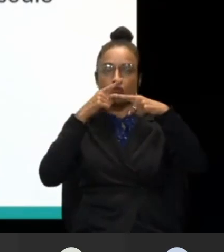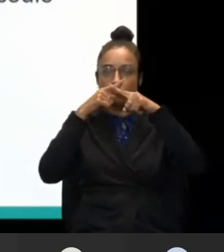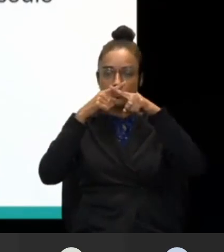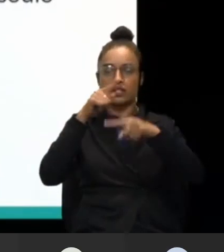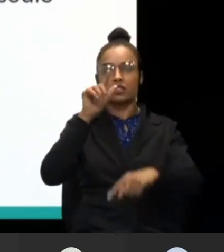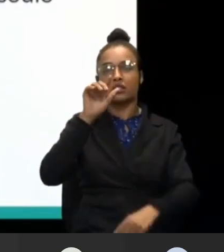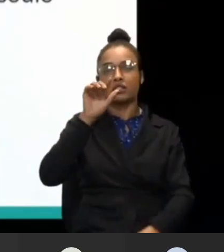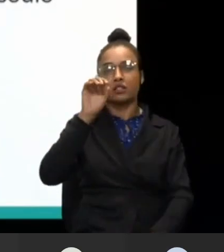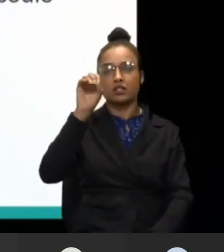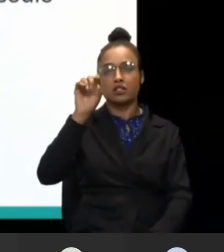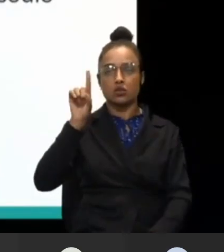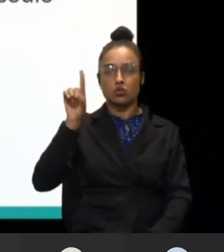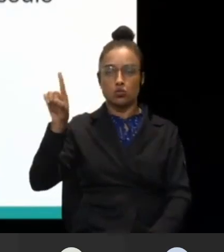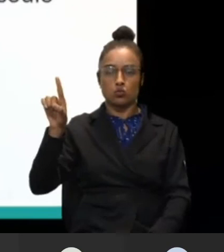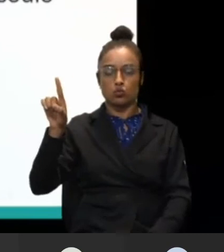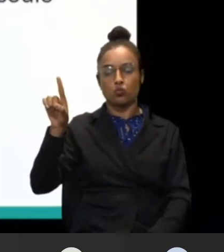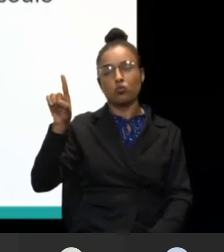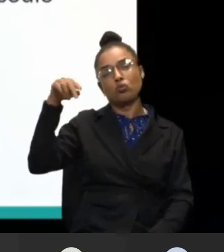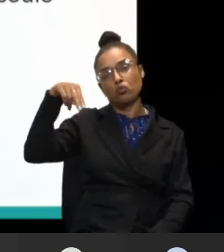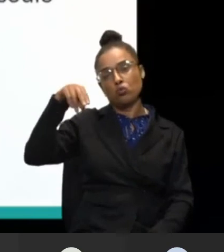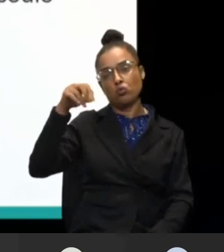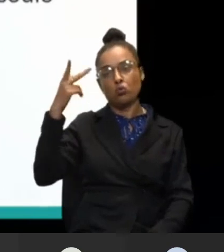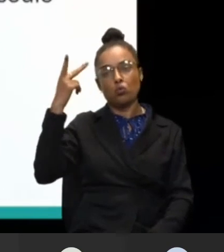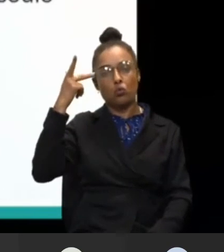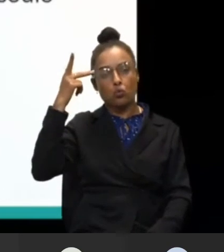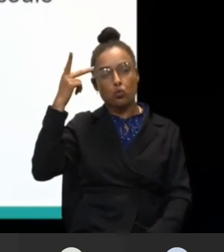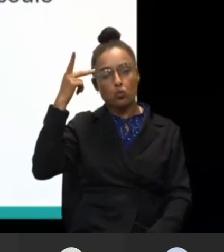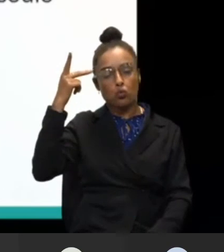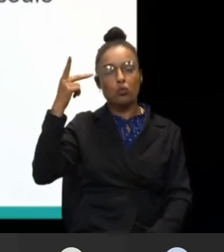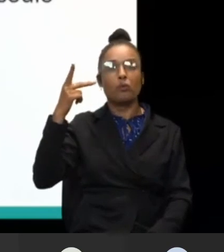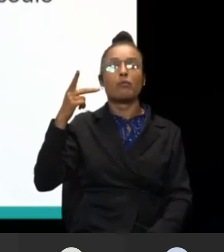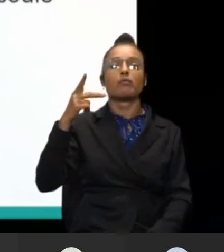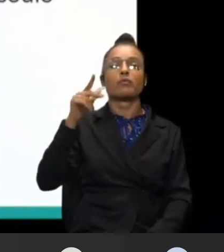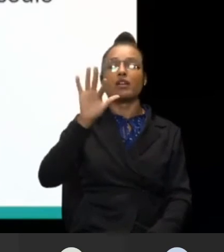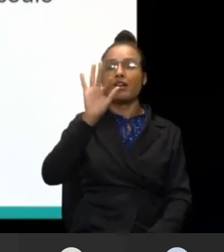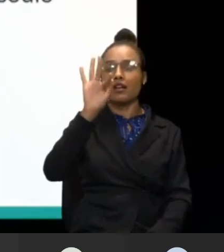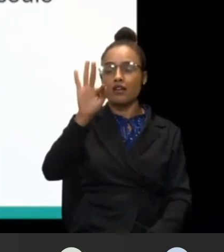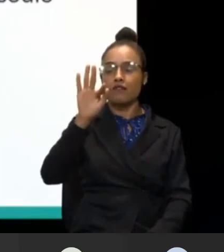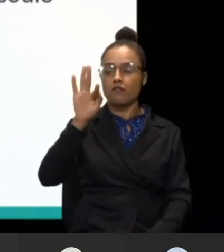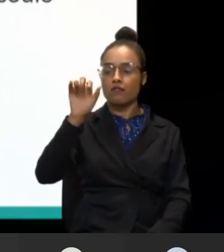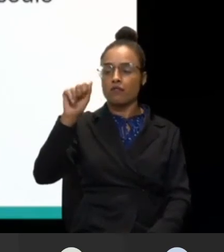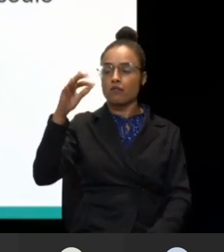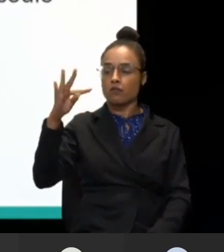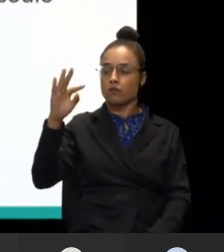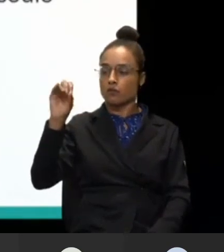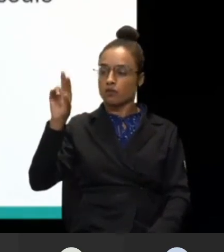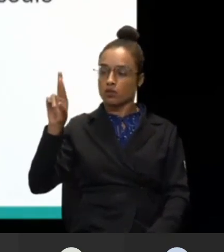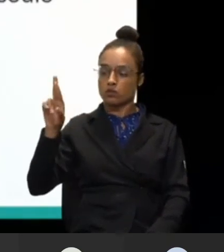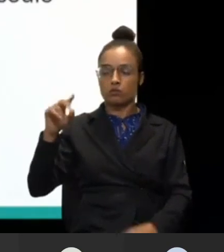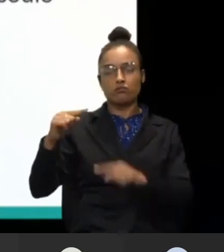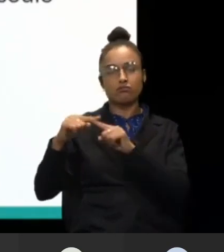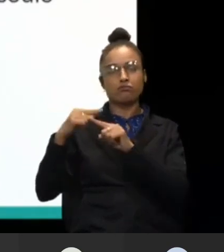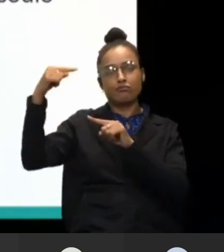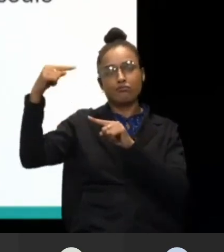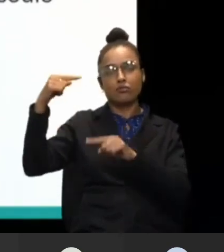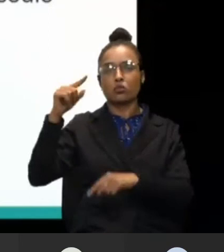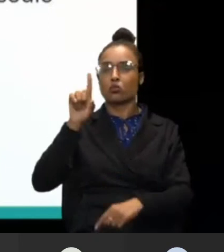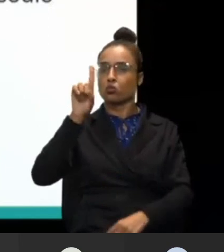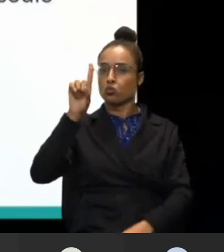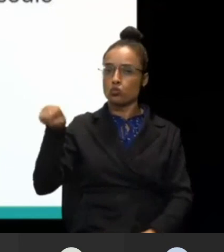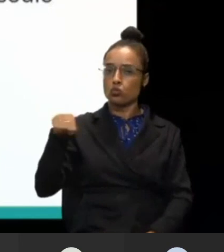de 0,1 normal, gasto na titulação. F é o fator da solução de hidróxido de sódio, que no caso